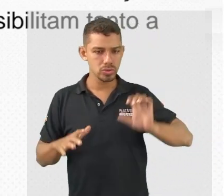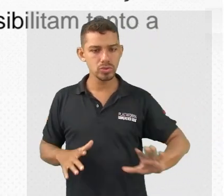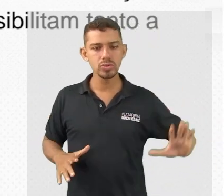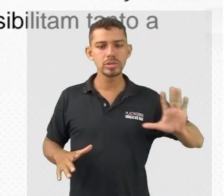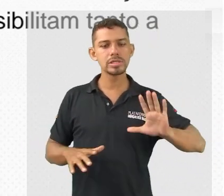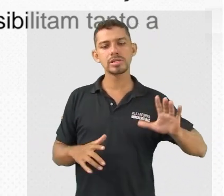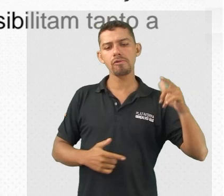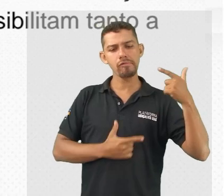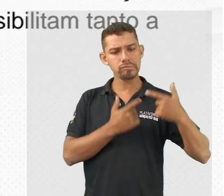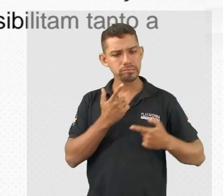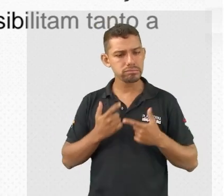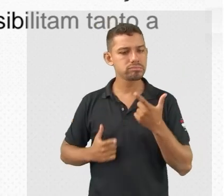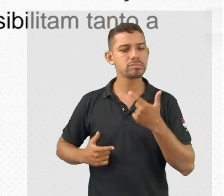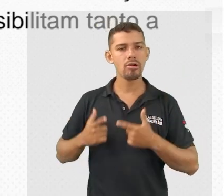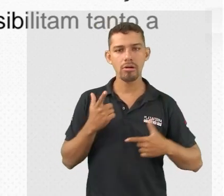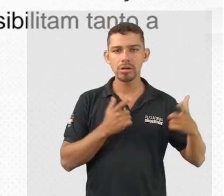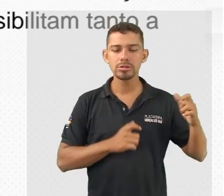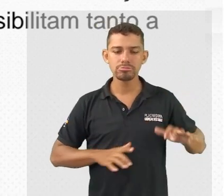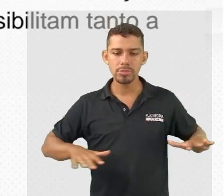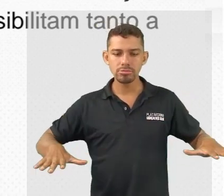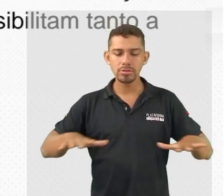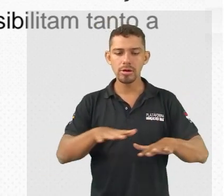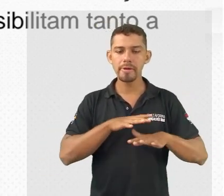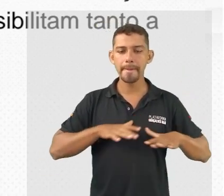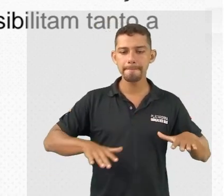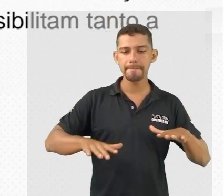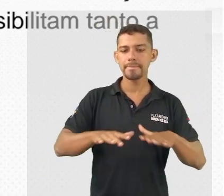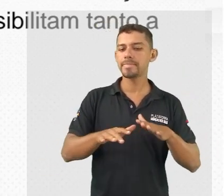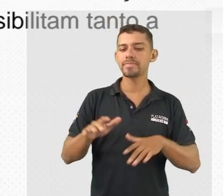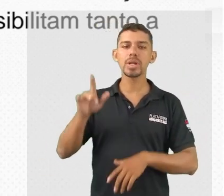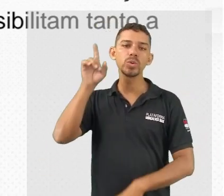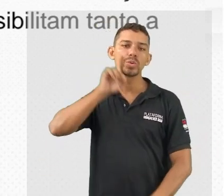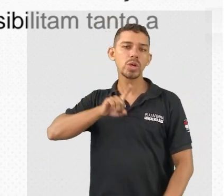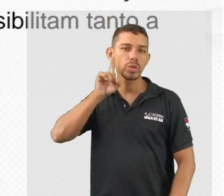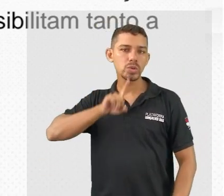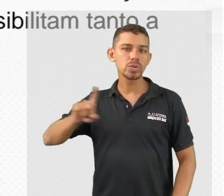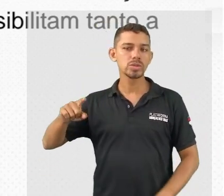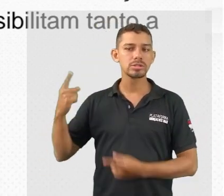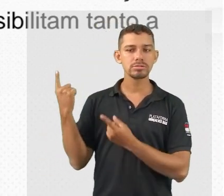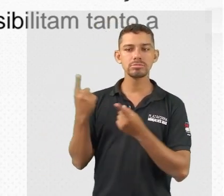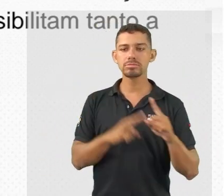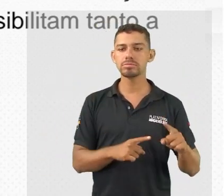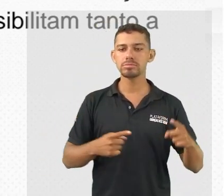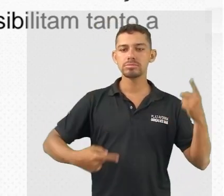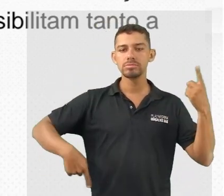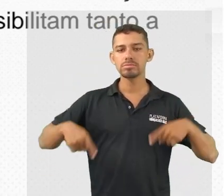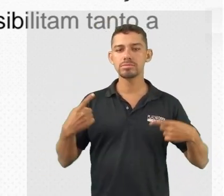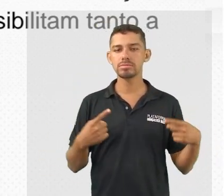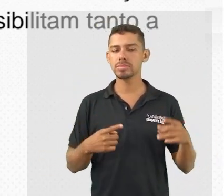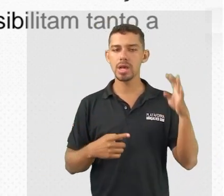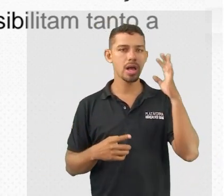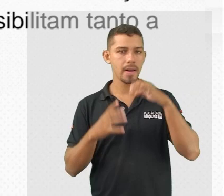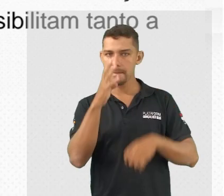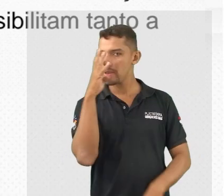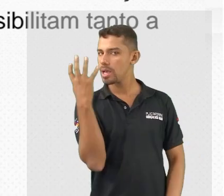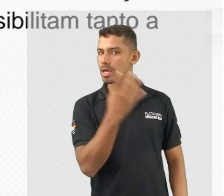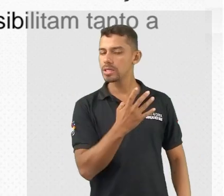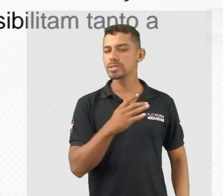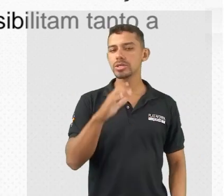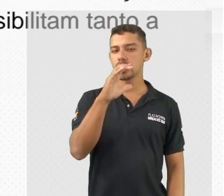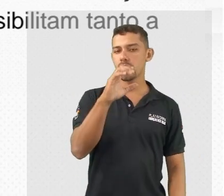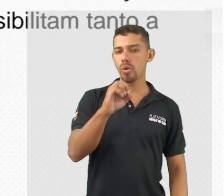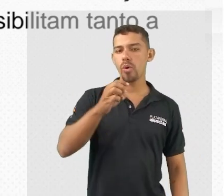uma série de conflitos territoriais, né? Os Estados Unidos combatendo ali as ameaças comunistas que